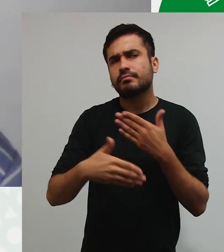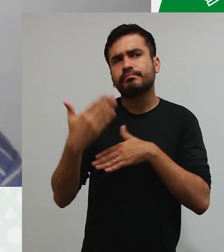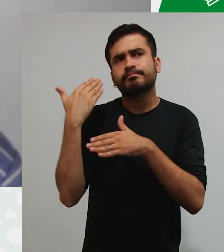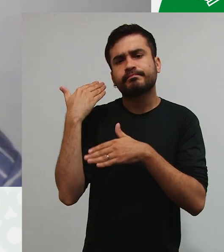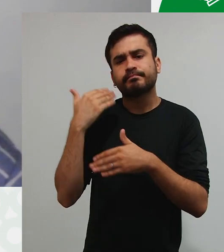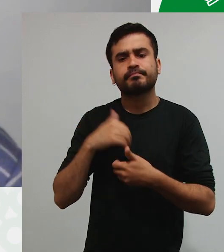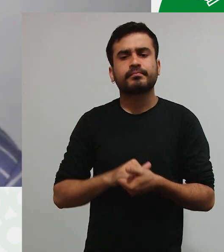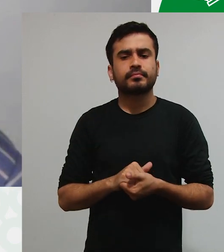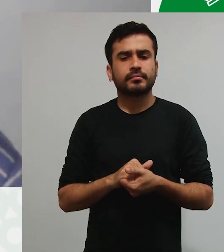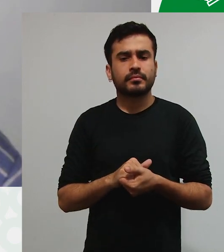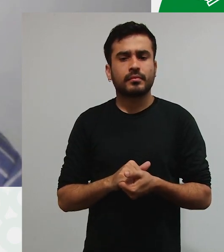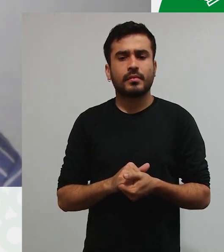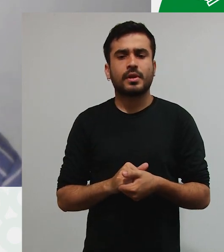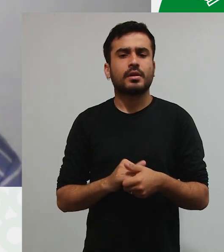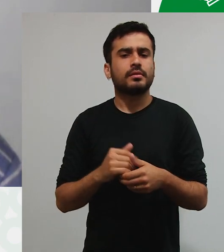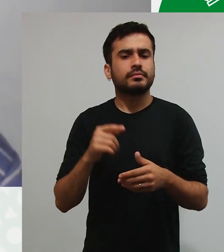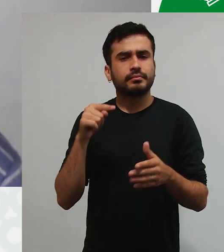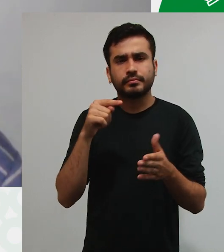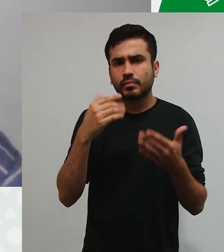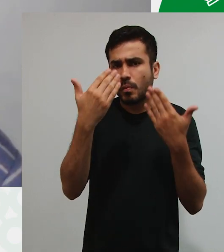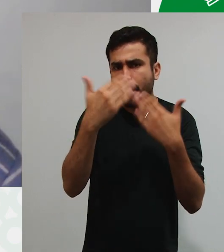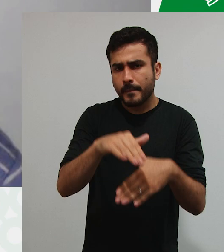vagas, eram 6 vagas na época.